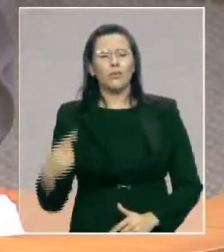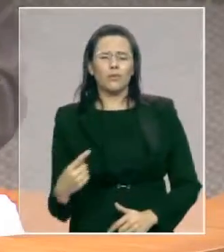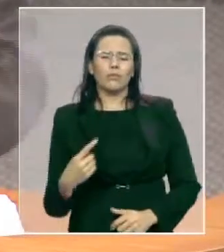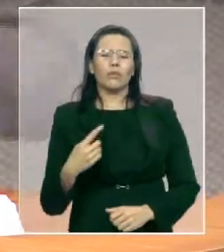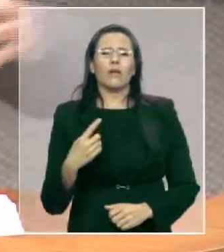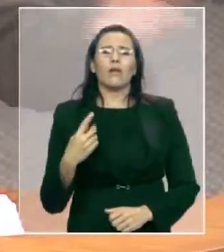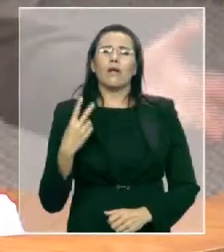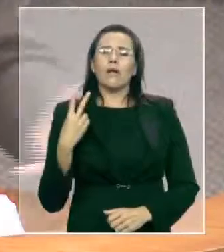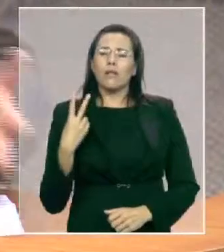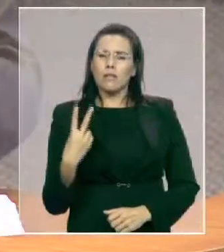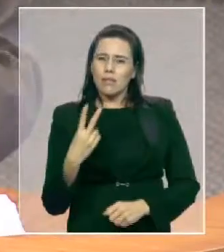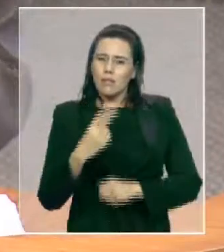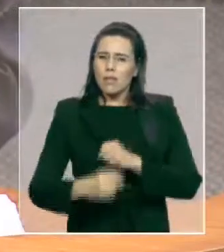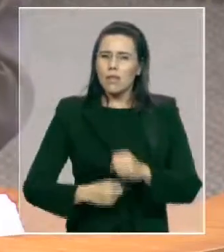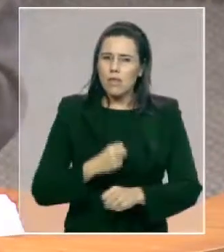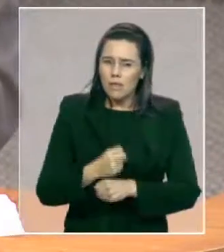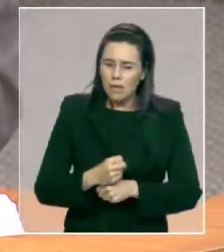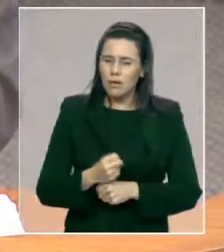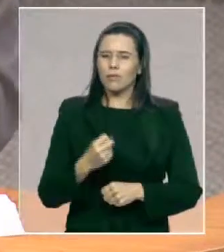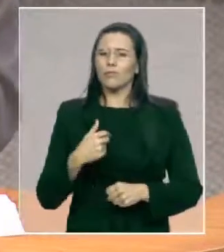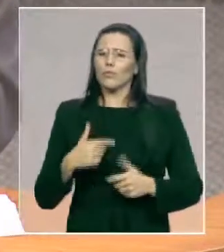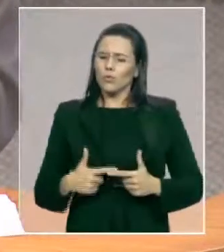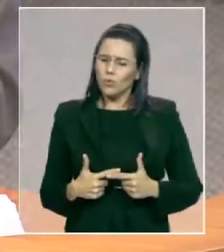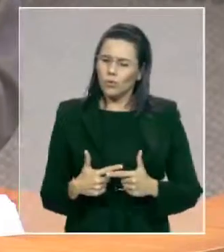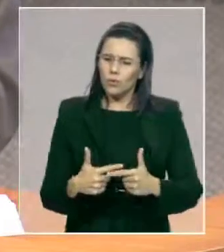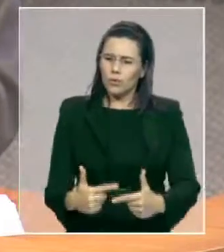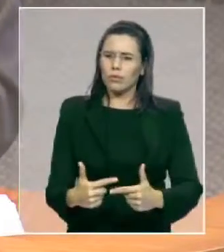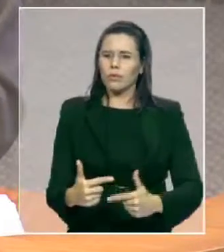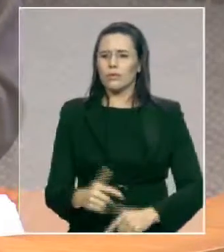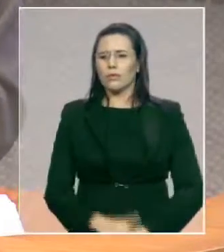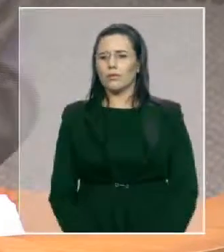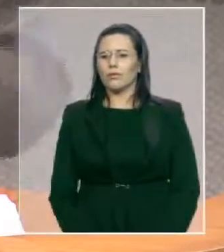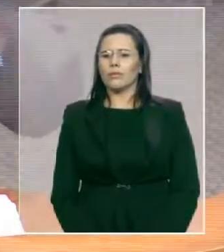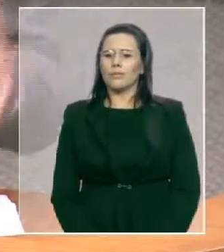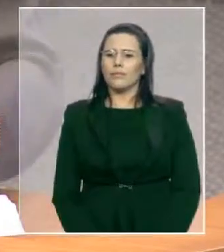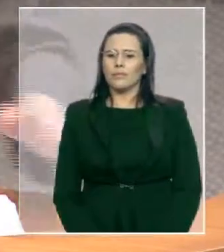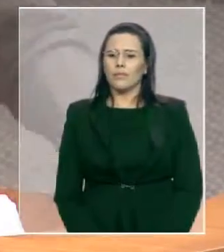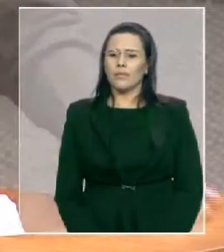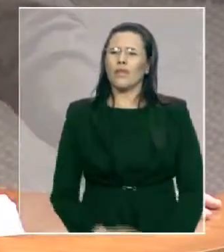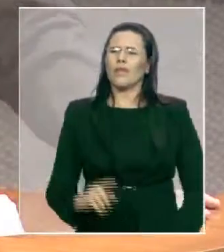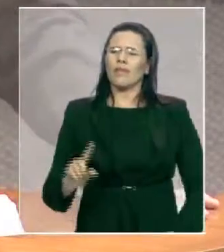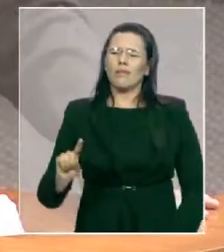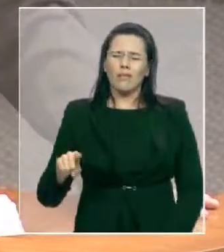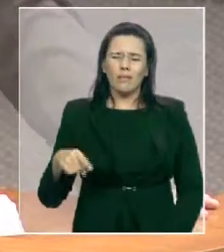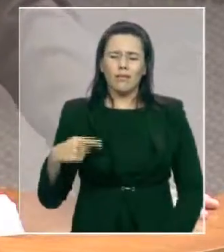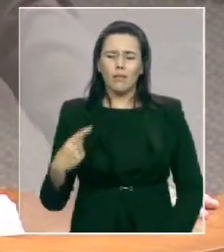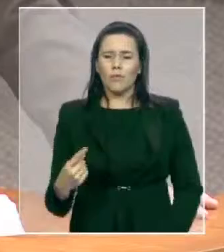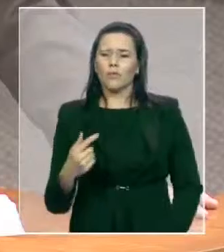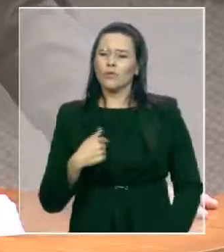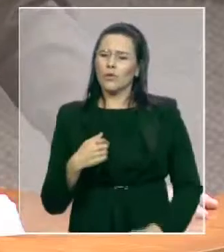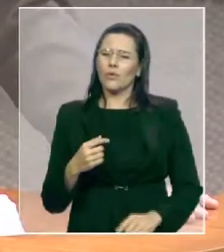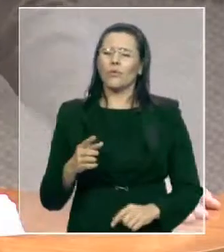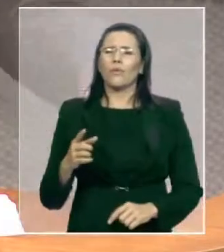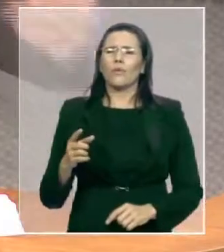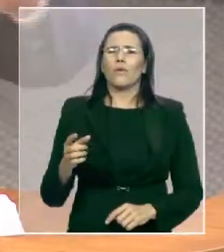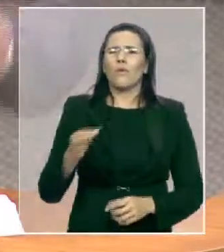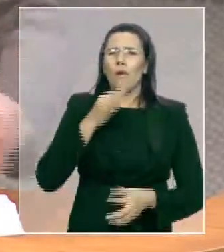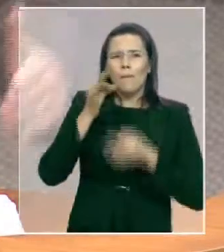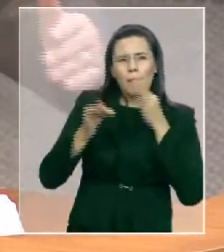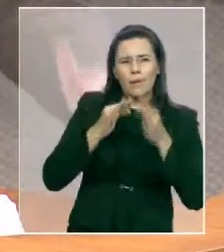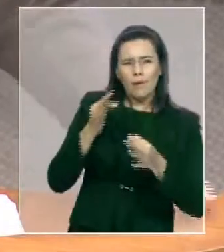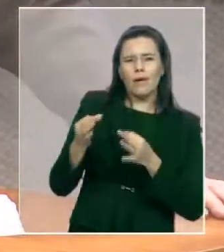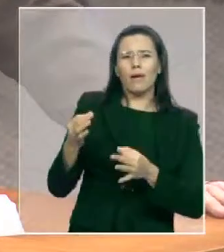e conversei com o Manuel Ribeiro, que era o presidente da Assembleia, e aí depois de eu colocar as minhas ideias, que o